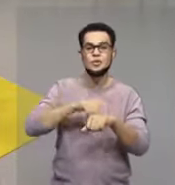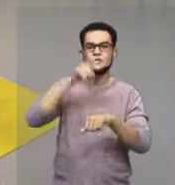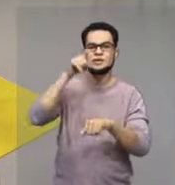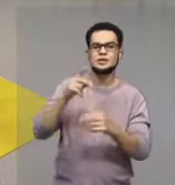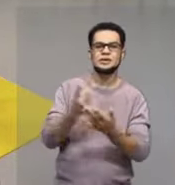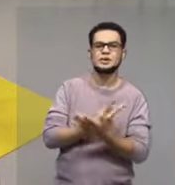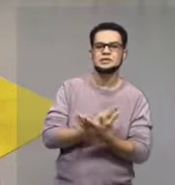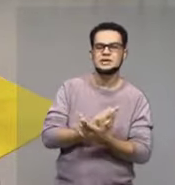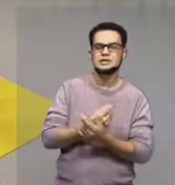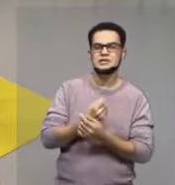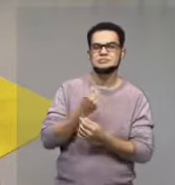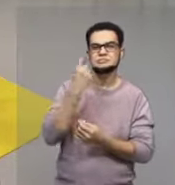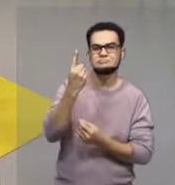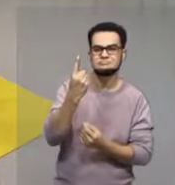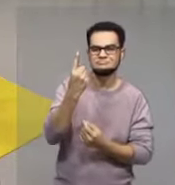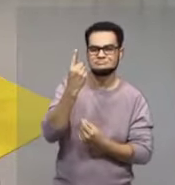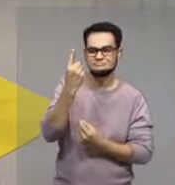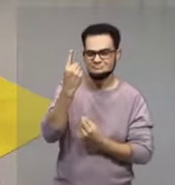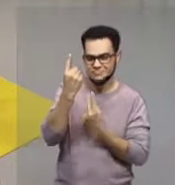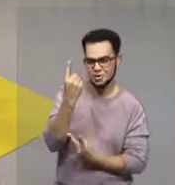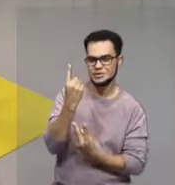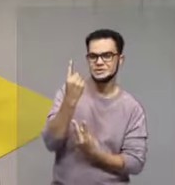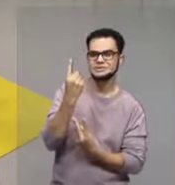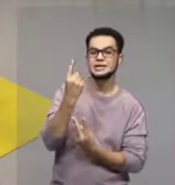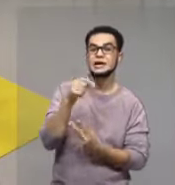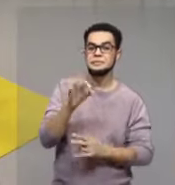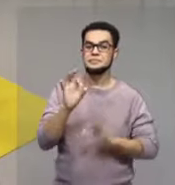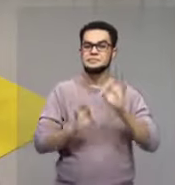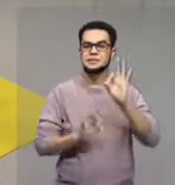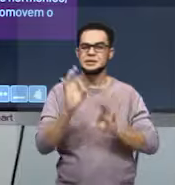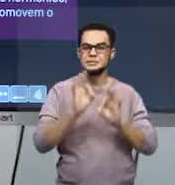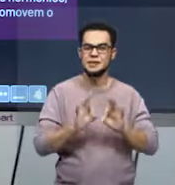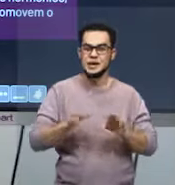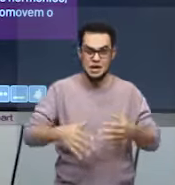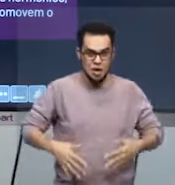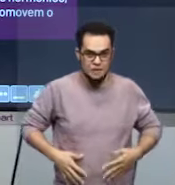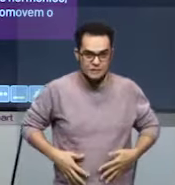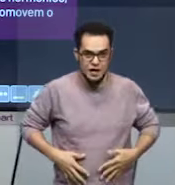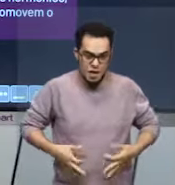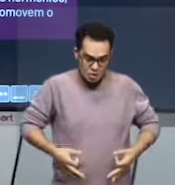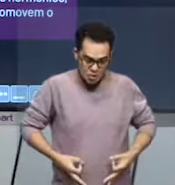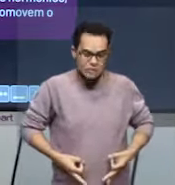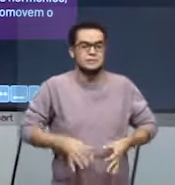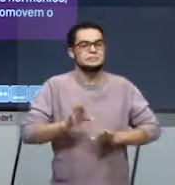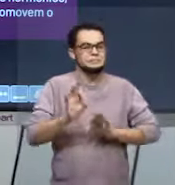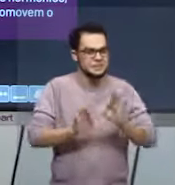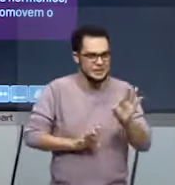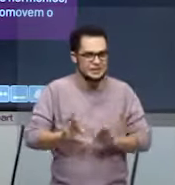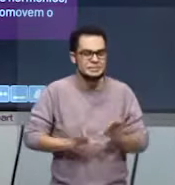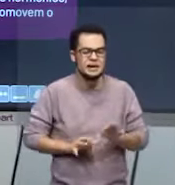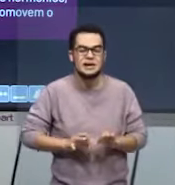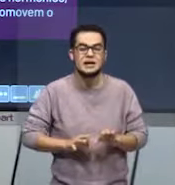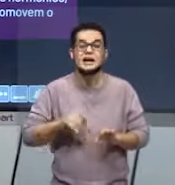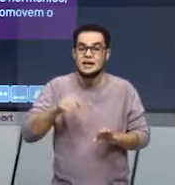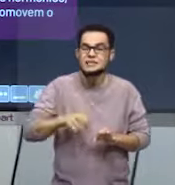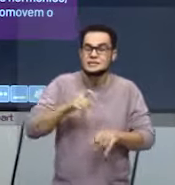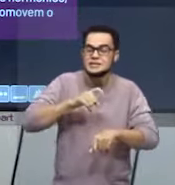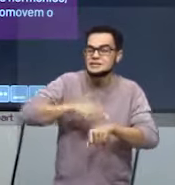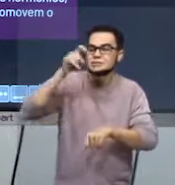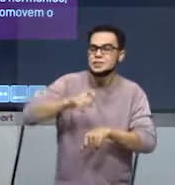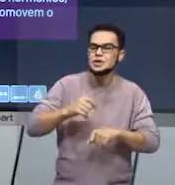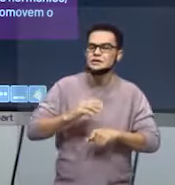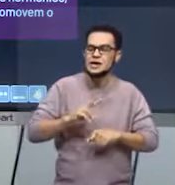2. Lembrando, preparar o ovário e preparar o útero. Então, nessa fase, vai desenvolver